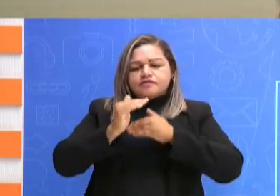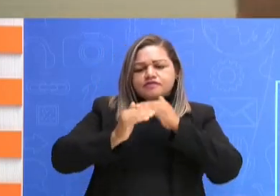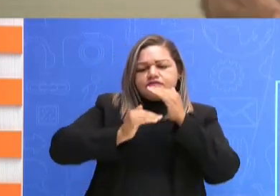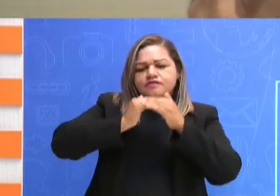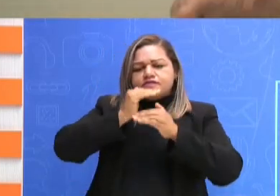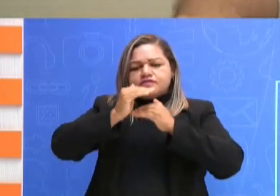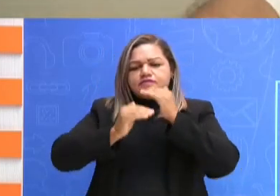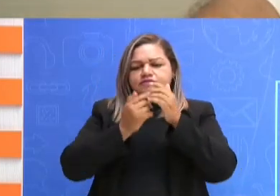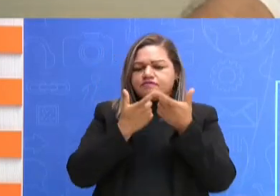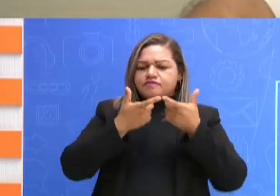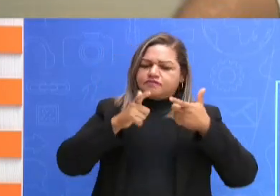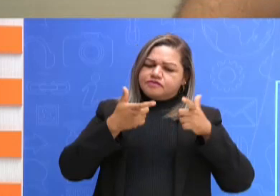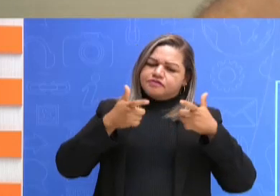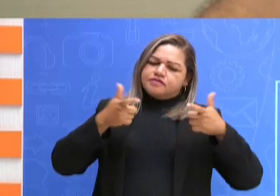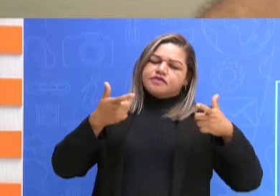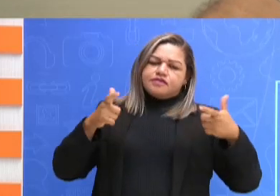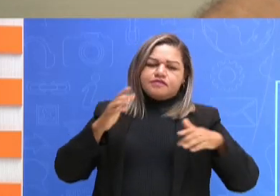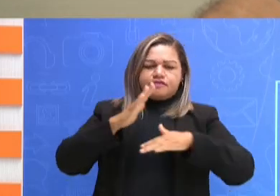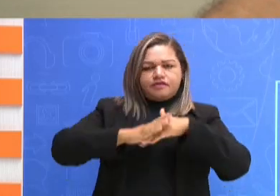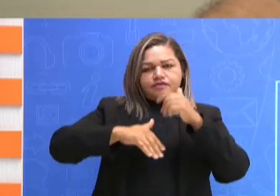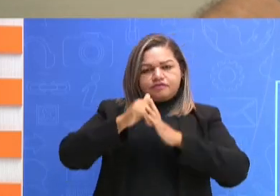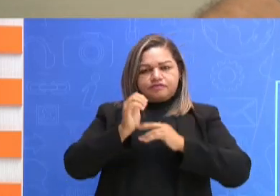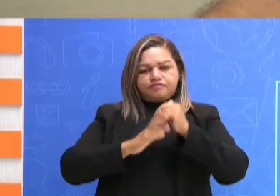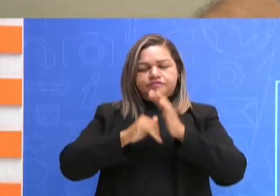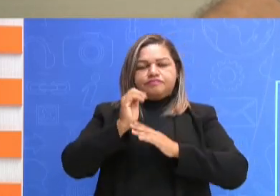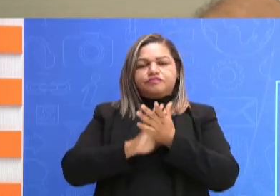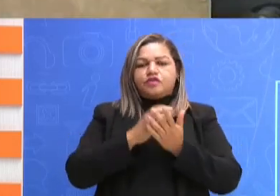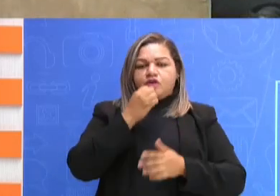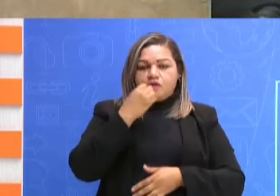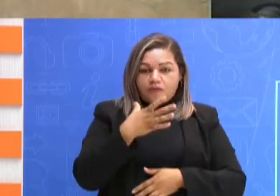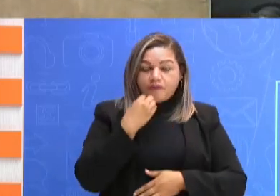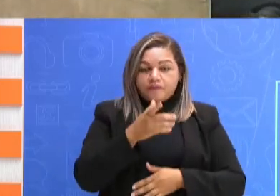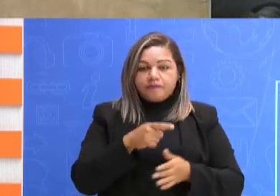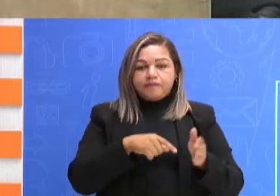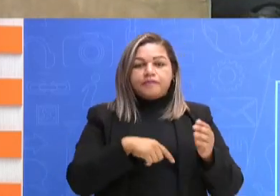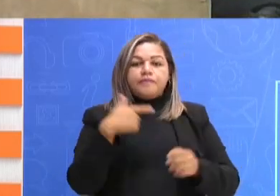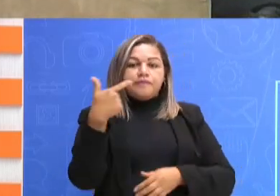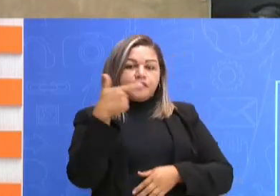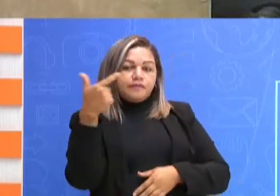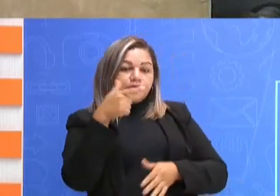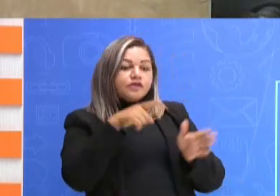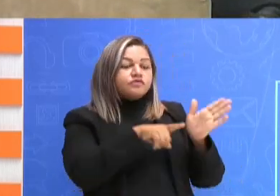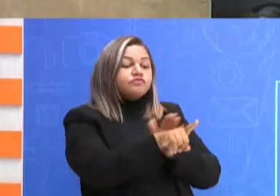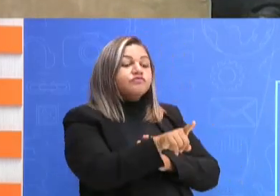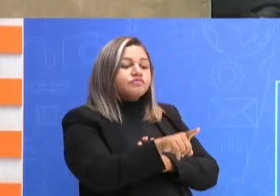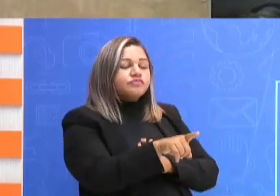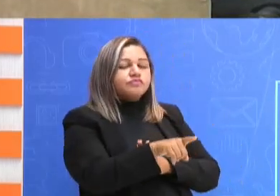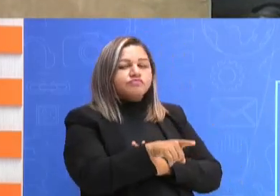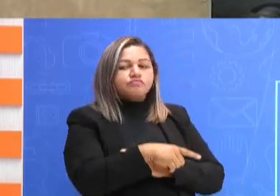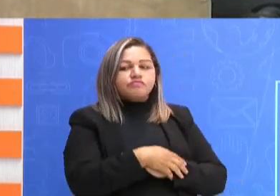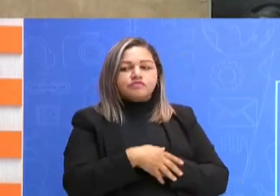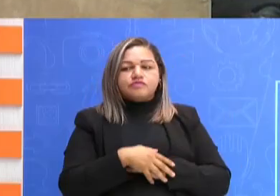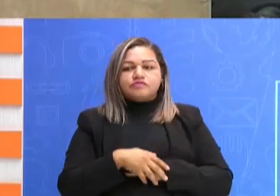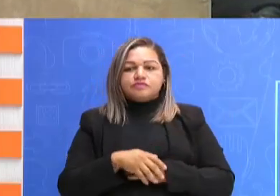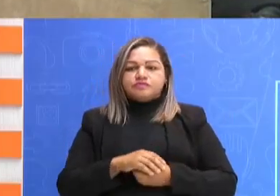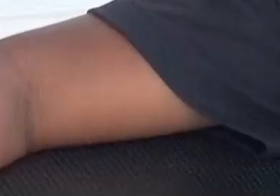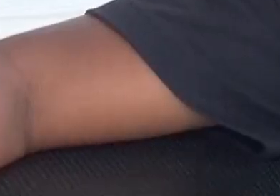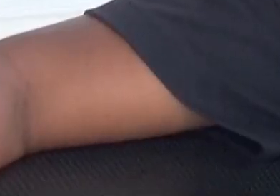gradativa, então ampliando o número de profissionais. E com certeza logo, logo vai estar pronto. Muito bom. Vamos para a segunda pergunta, então? Vamos ver agora quem é agora. Bota aí